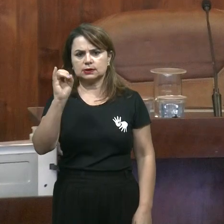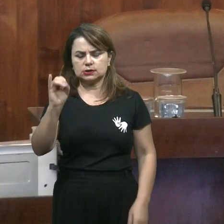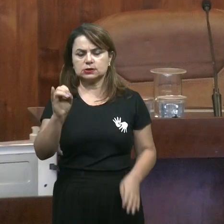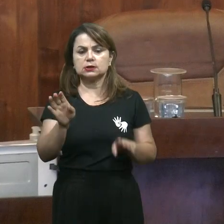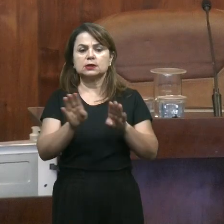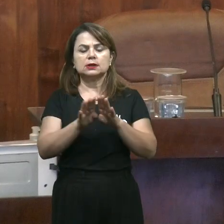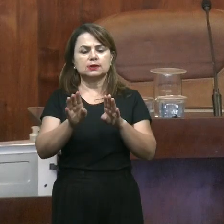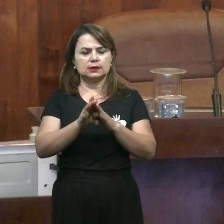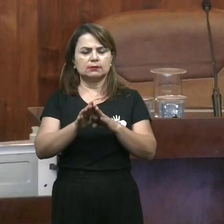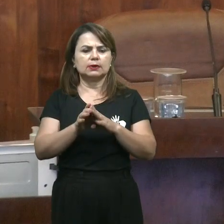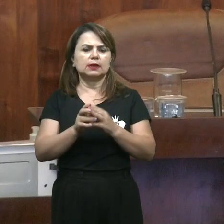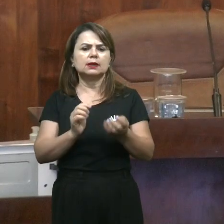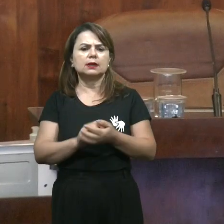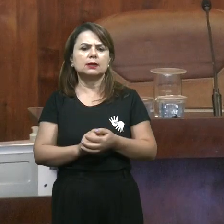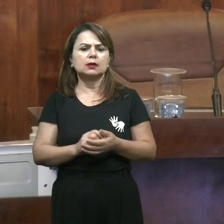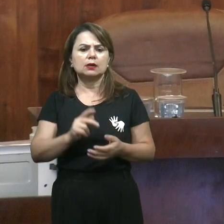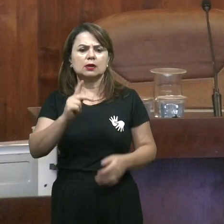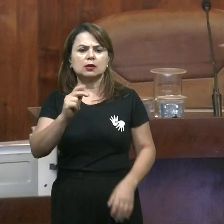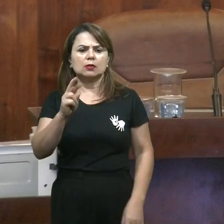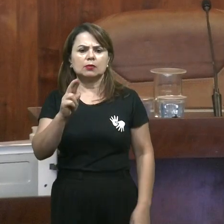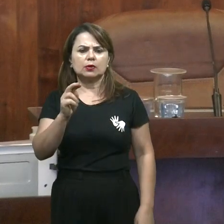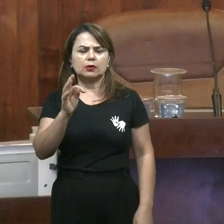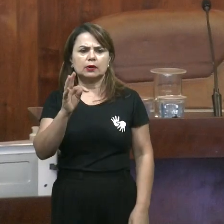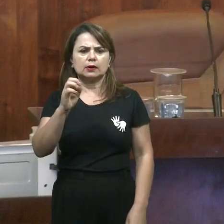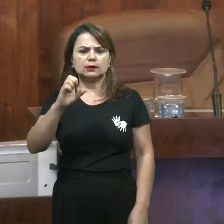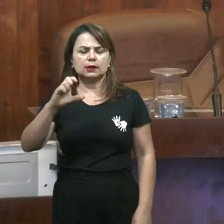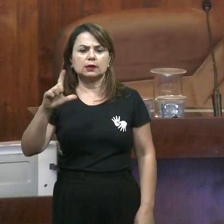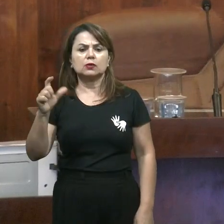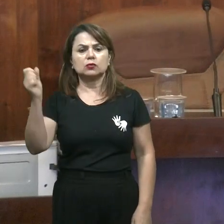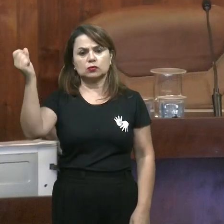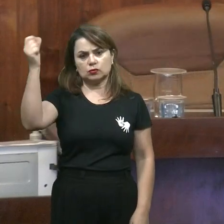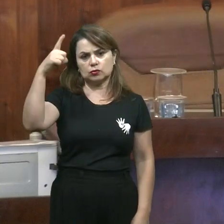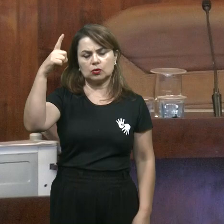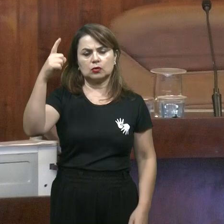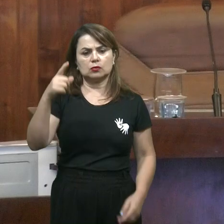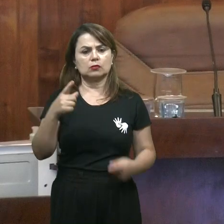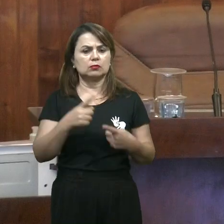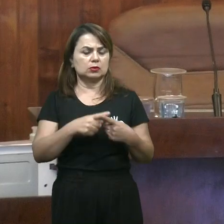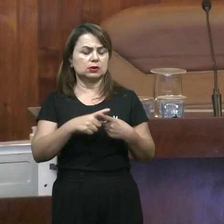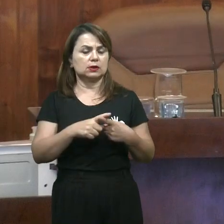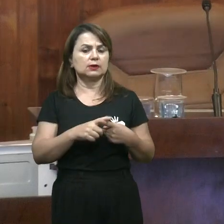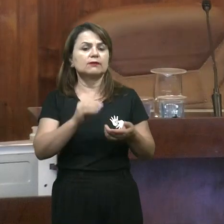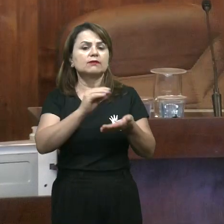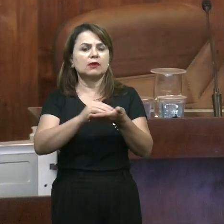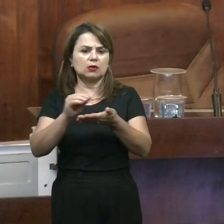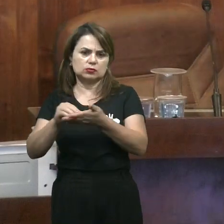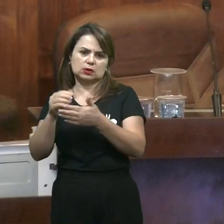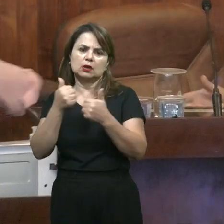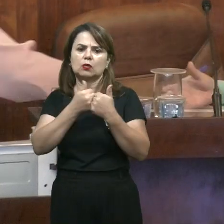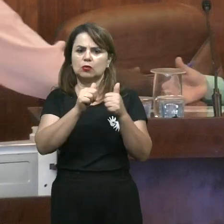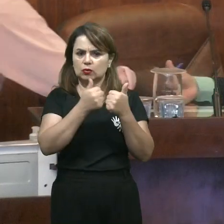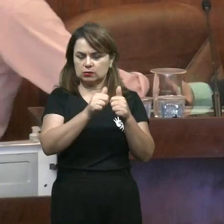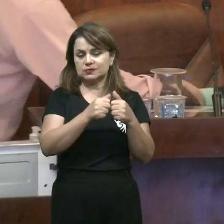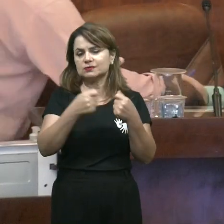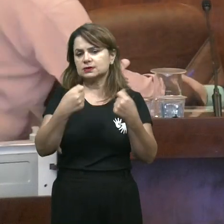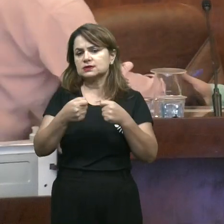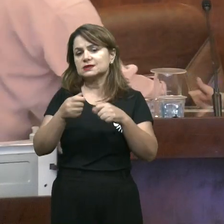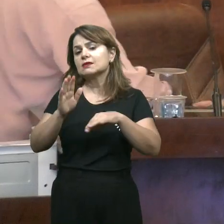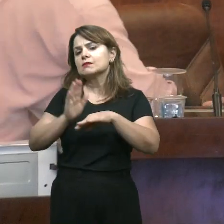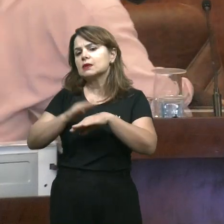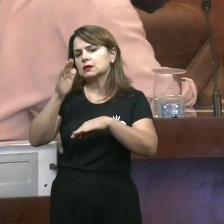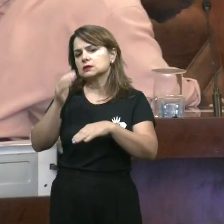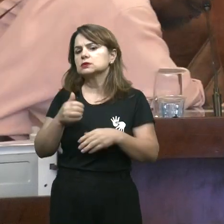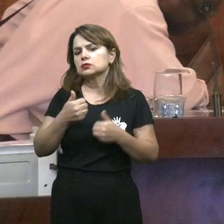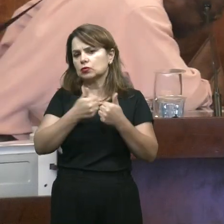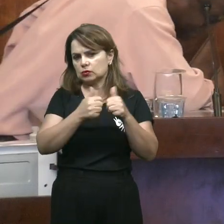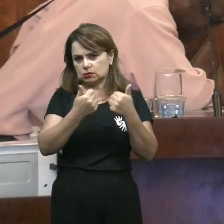atualmente temos observado um problema significativo de falta de veículos por essa linha de ônibus, situação que